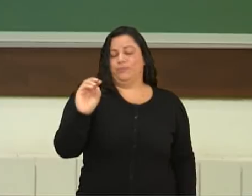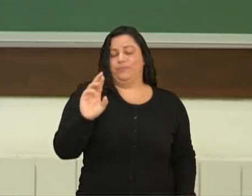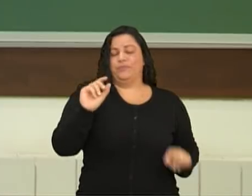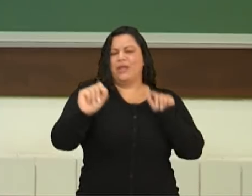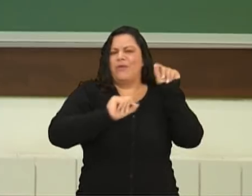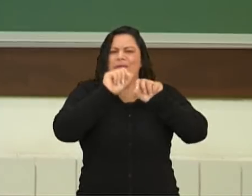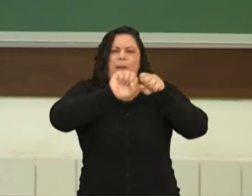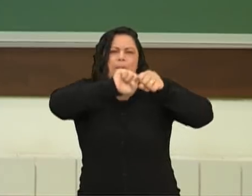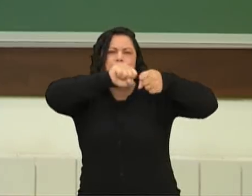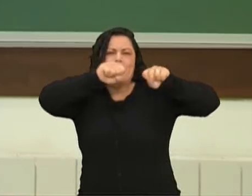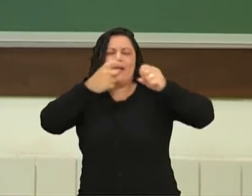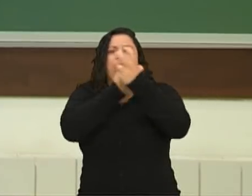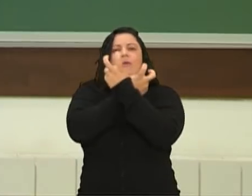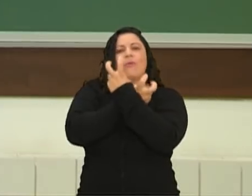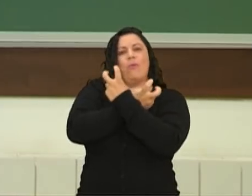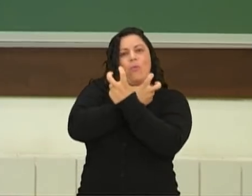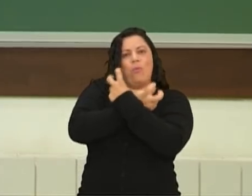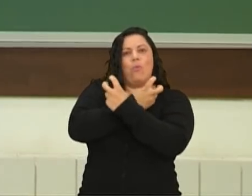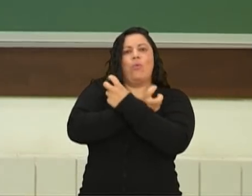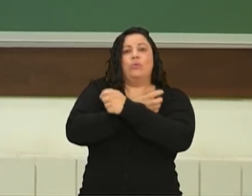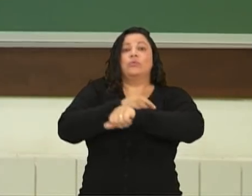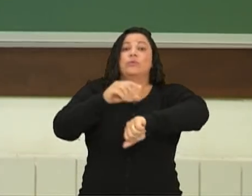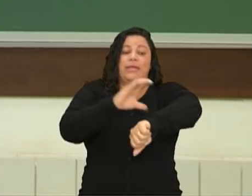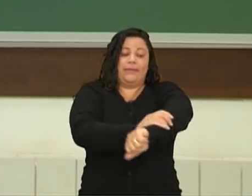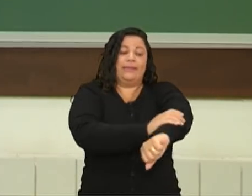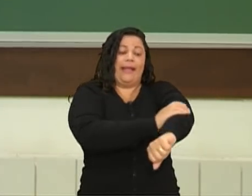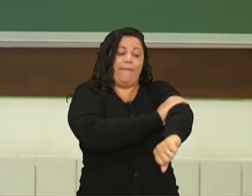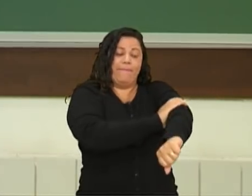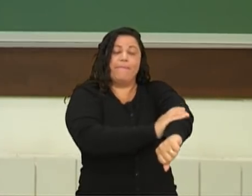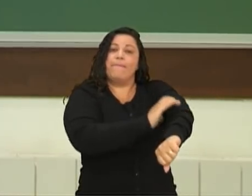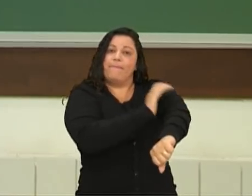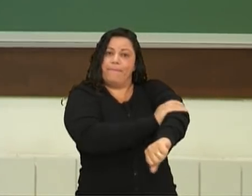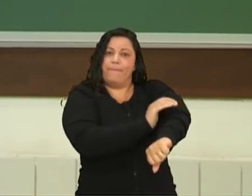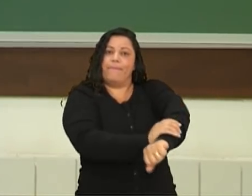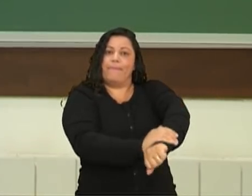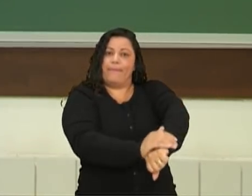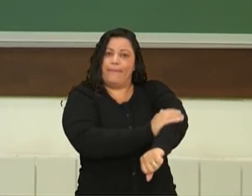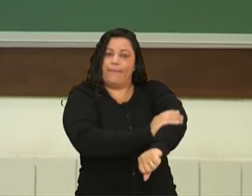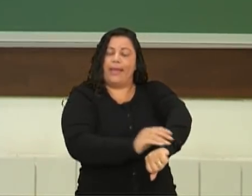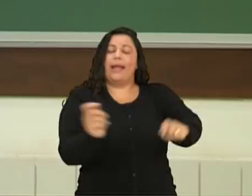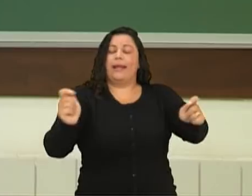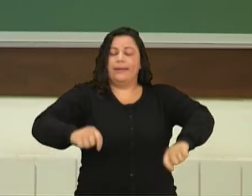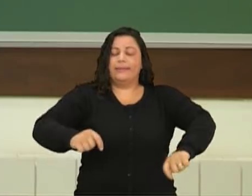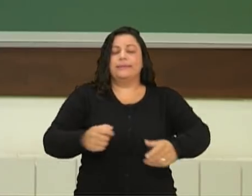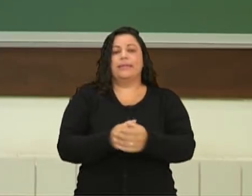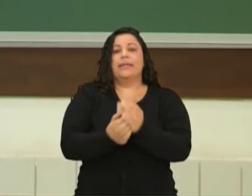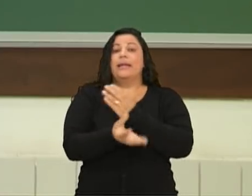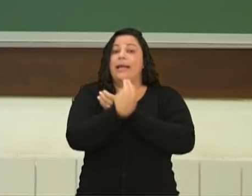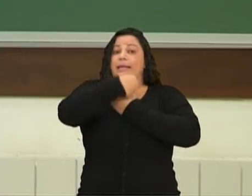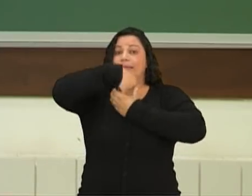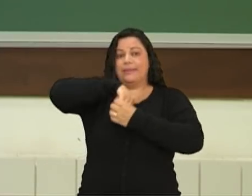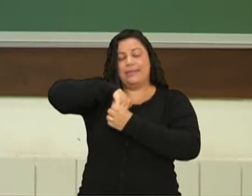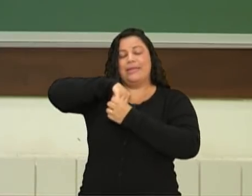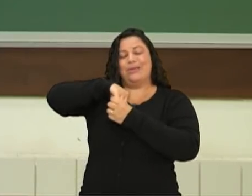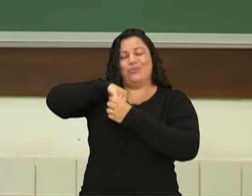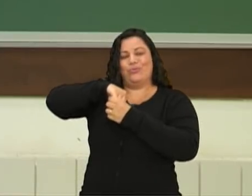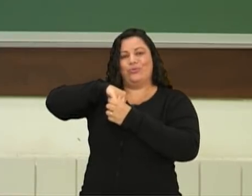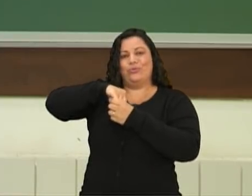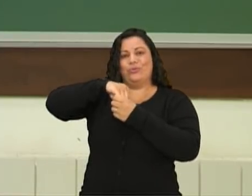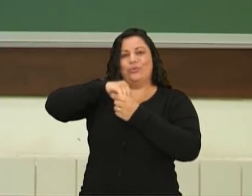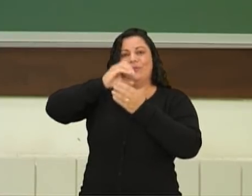corpo humano. E dentro dele, nessa região lá interna, que a gente chama de medula óssea, é que